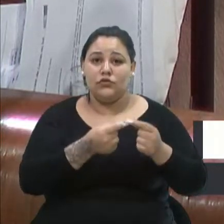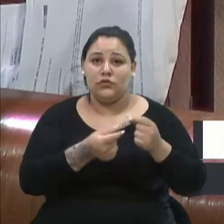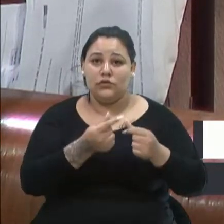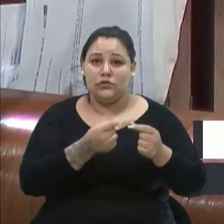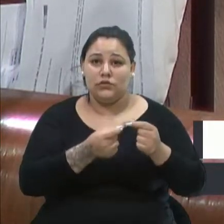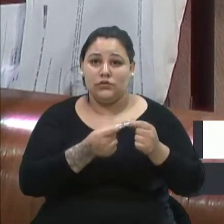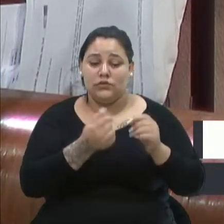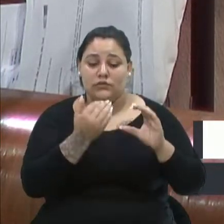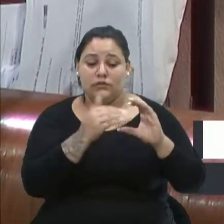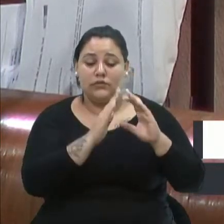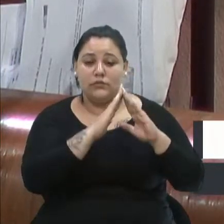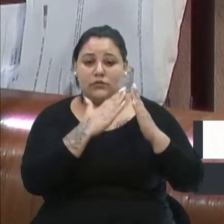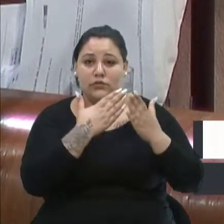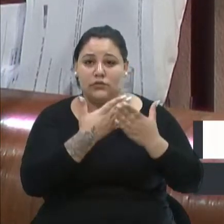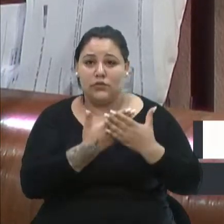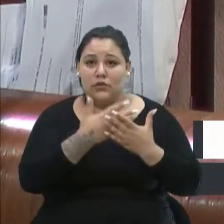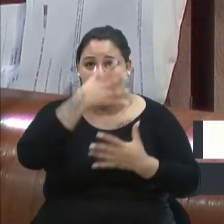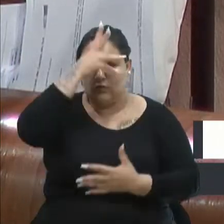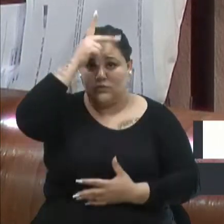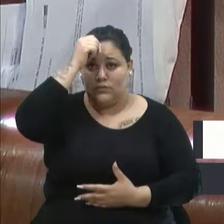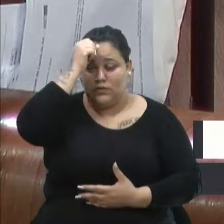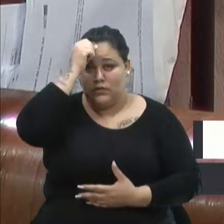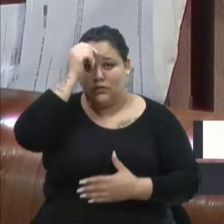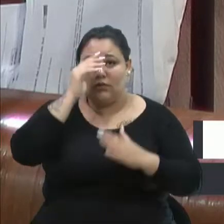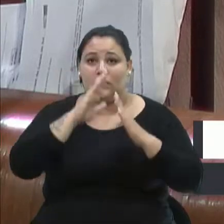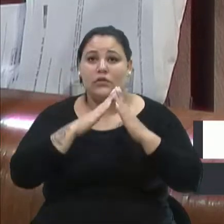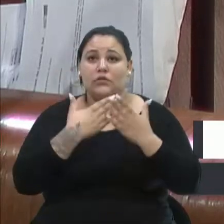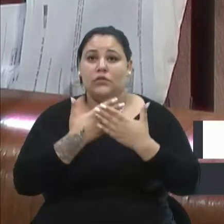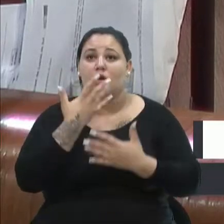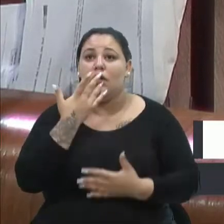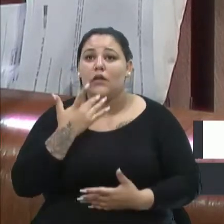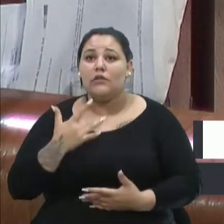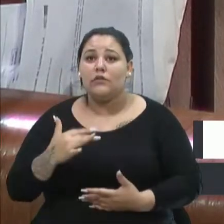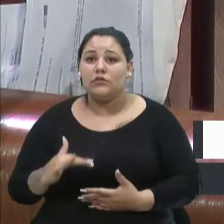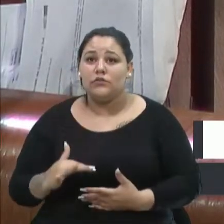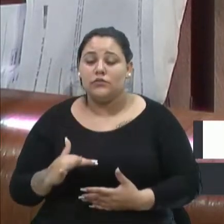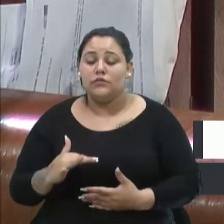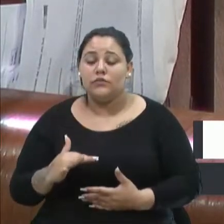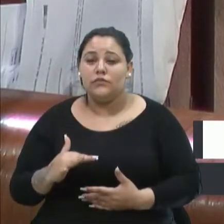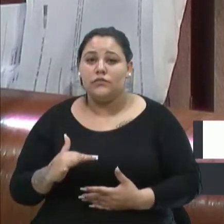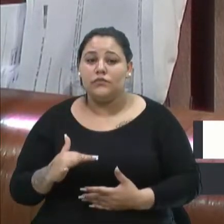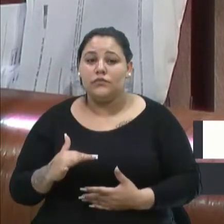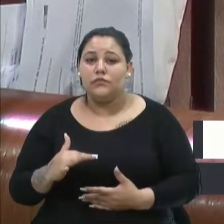escolas municipais, uma escola infantil e os PPCIs das escolas.